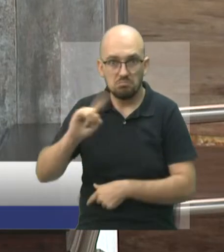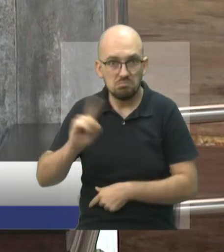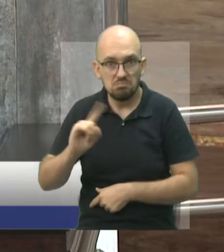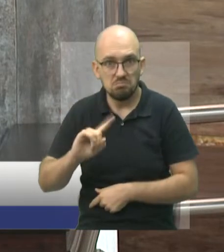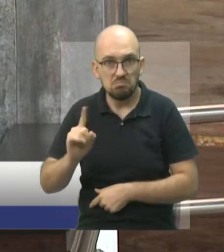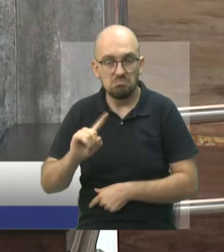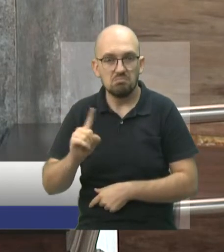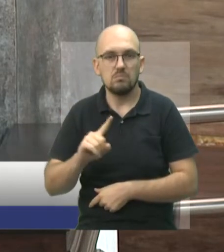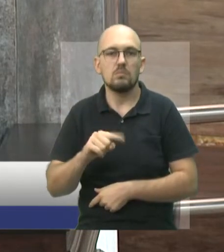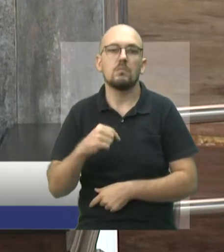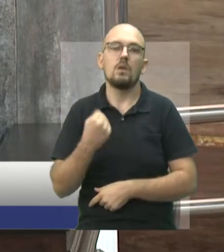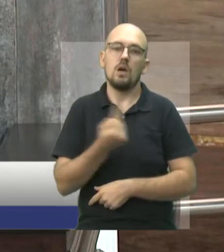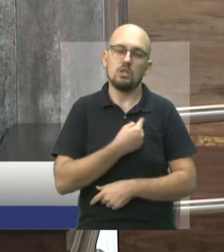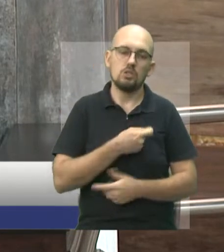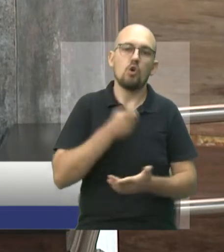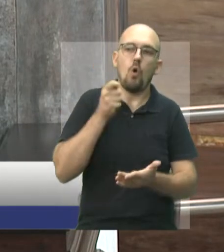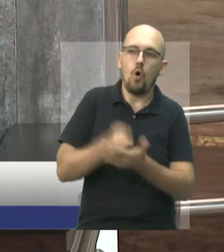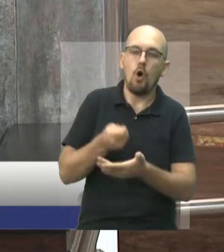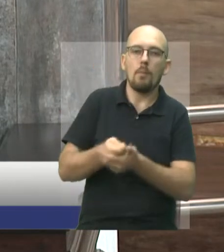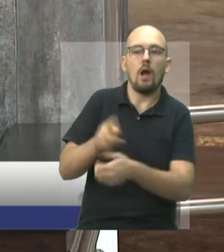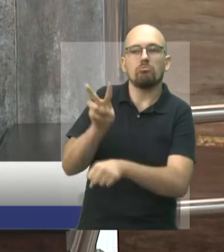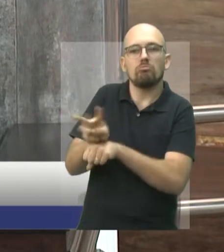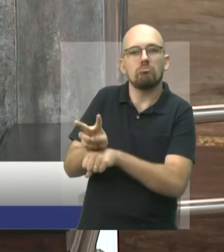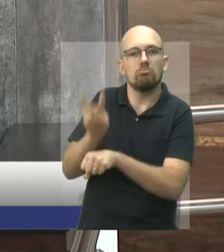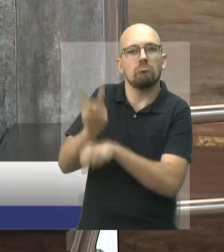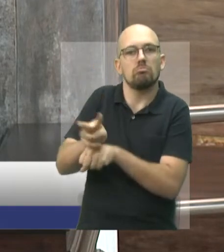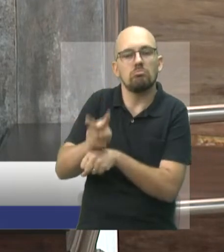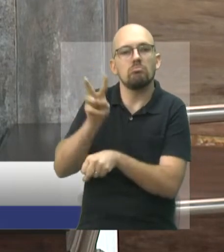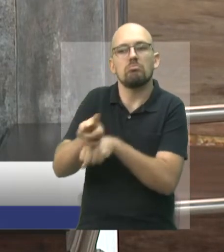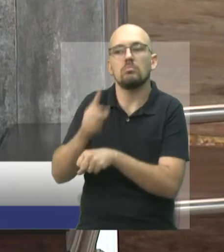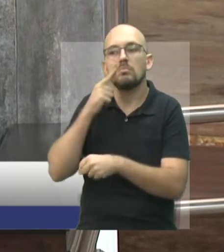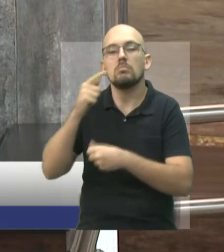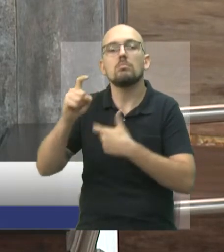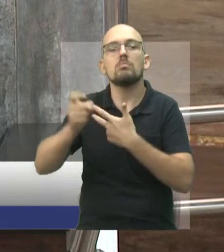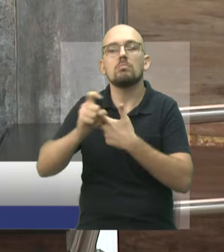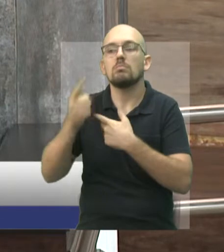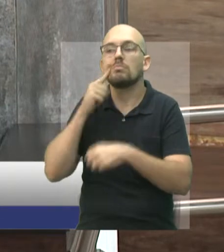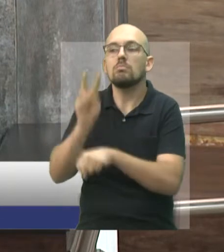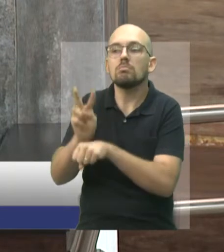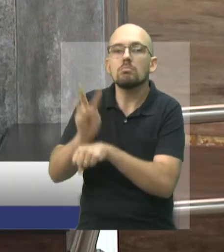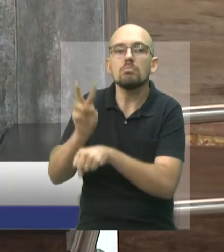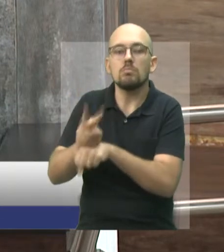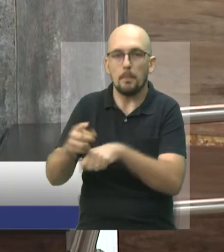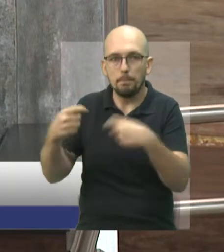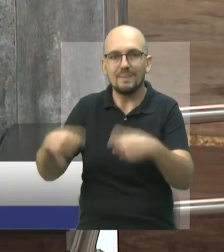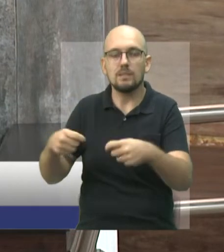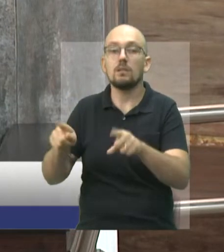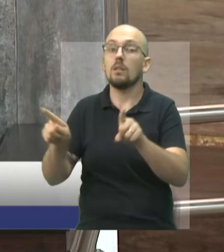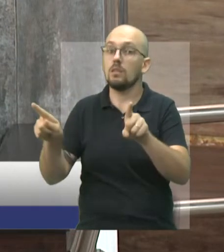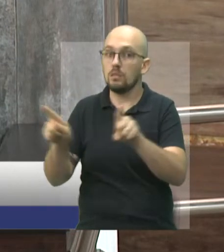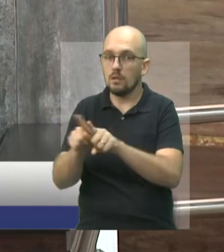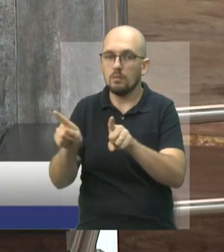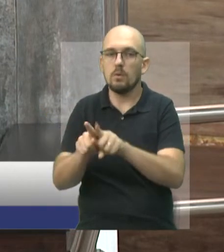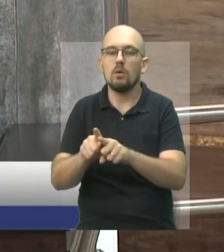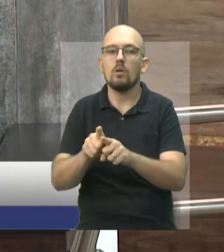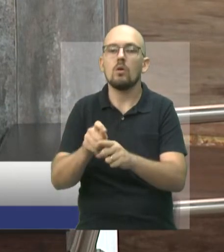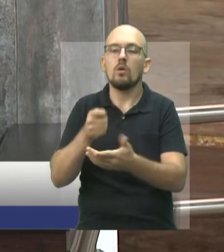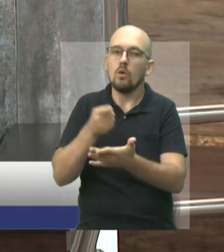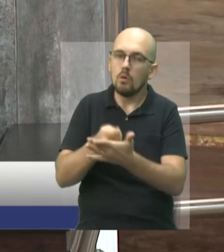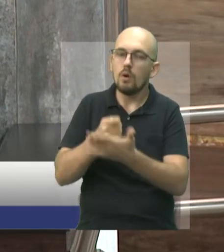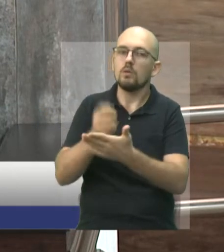gente tem a obrigação de fiscalizar e de ir para cima, certo? Só que também a gente tem a obrigação de ajudar.